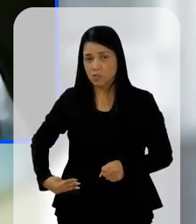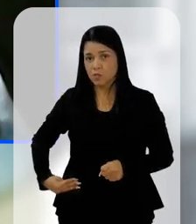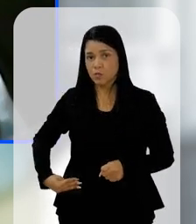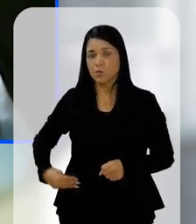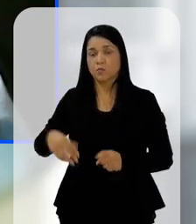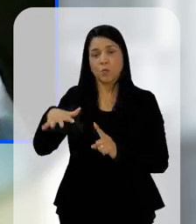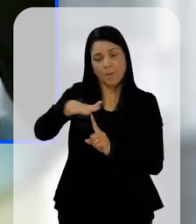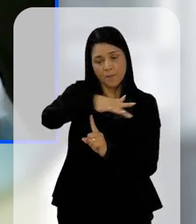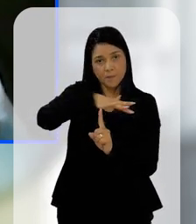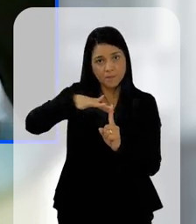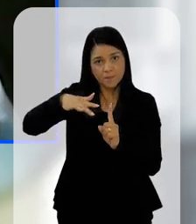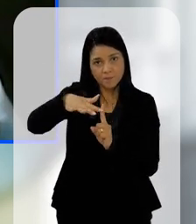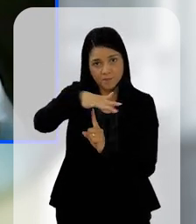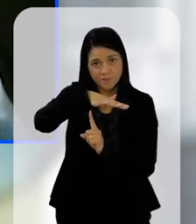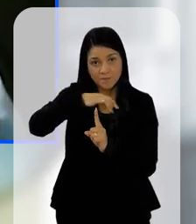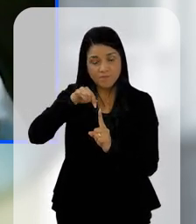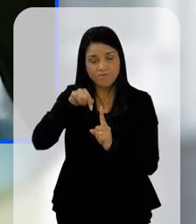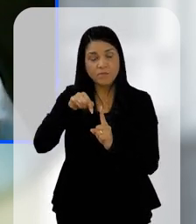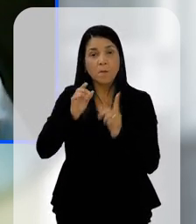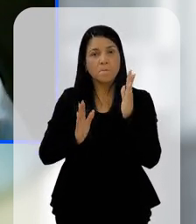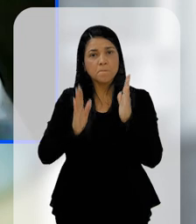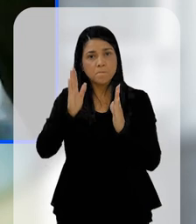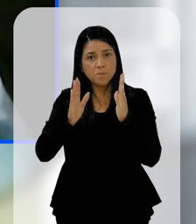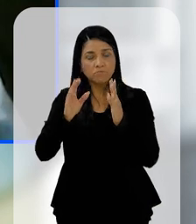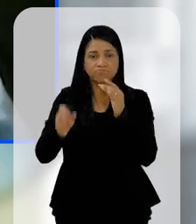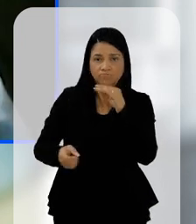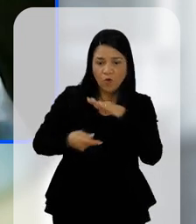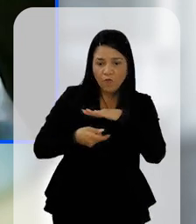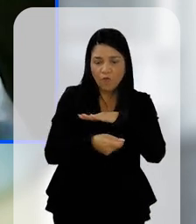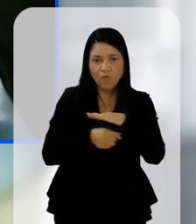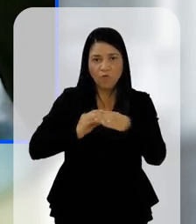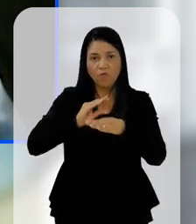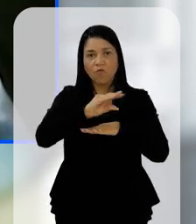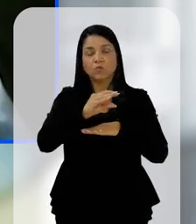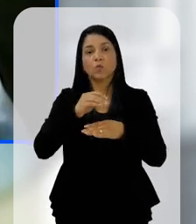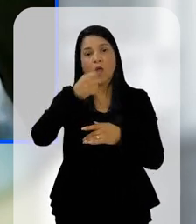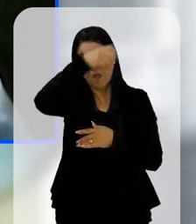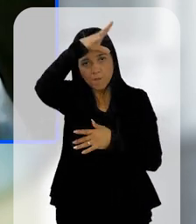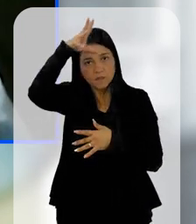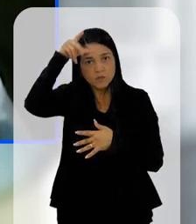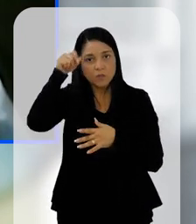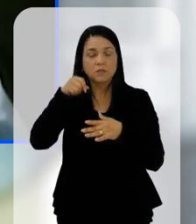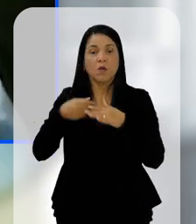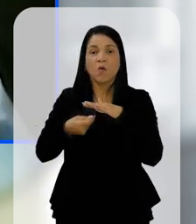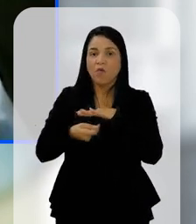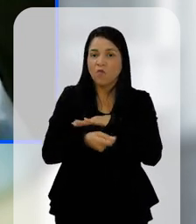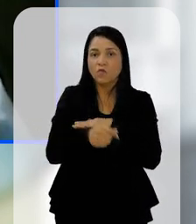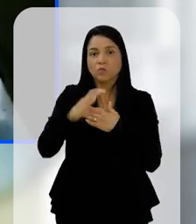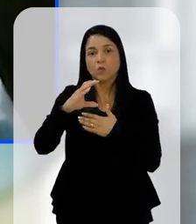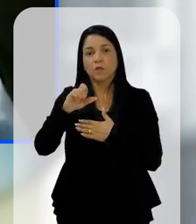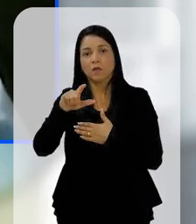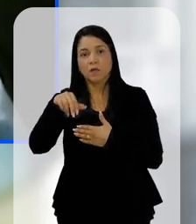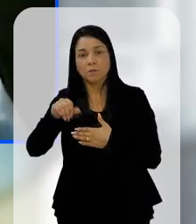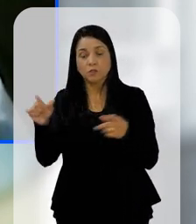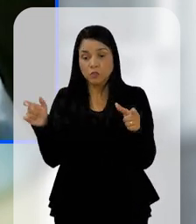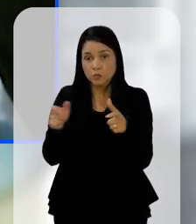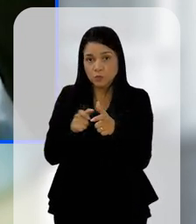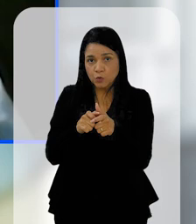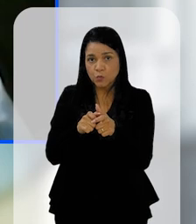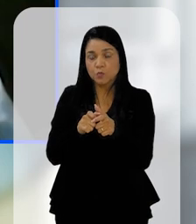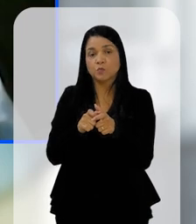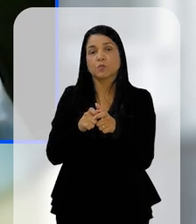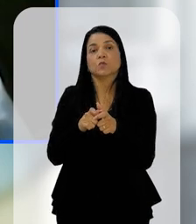Meio Ambiente. Nesse período, a gente criou o Fundo Amazônia, o Fundo Clima. Reduzimos a metade do